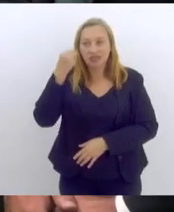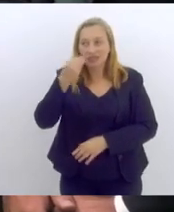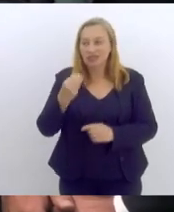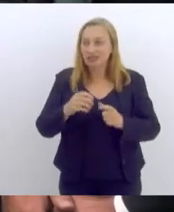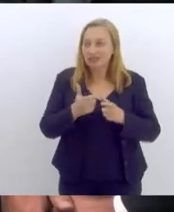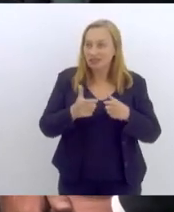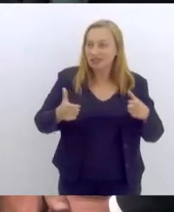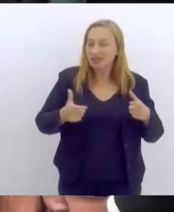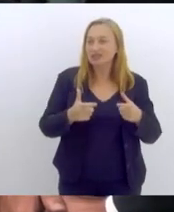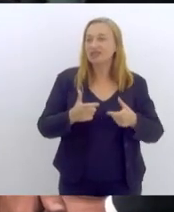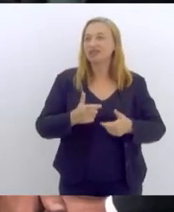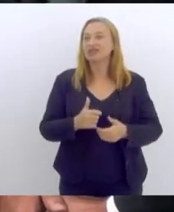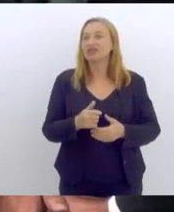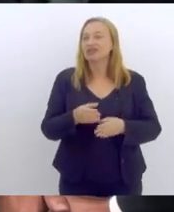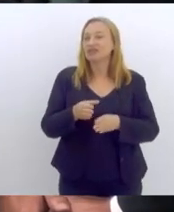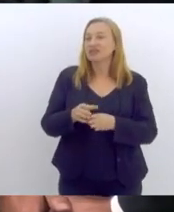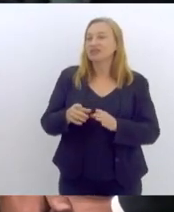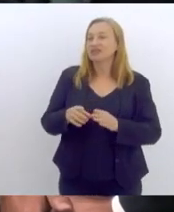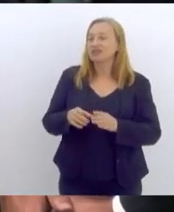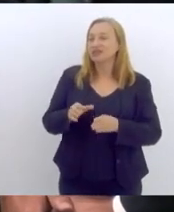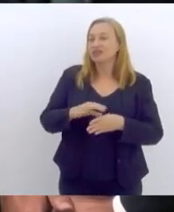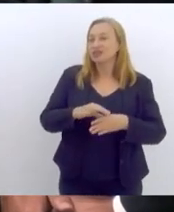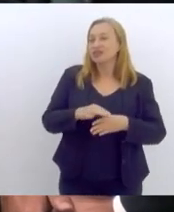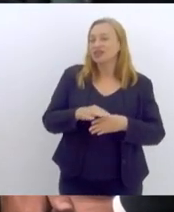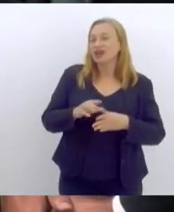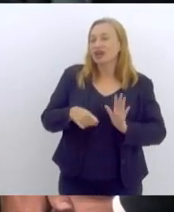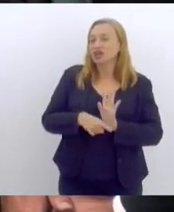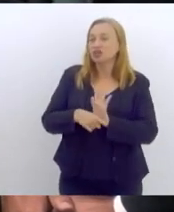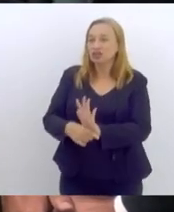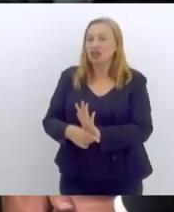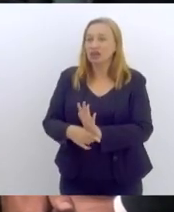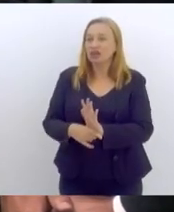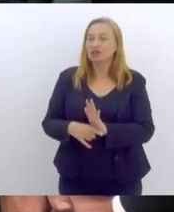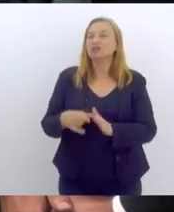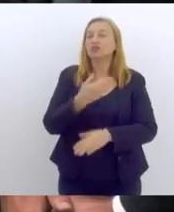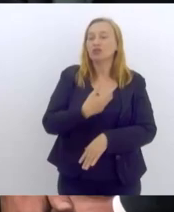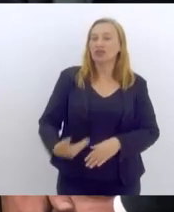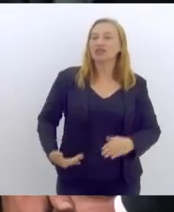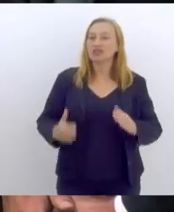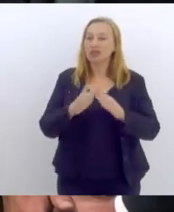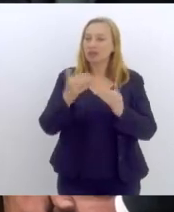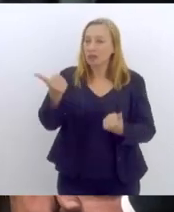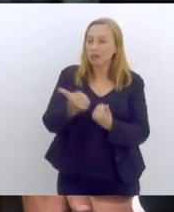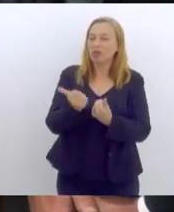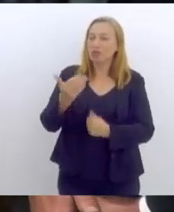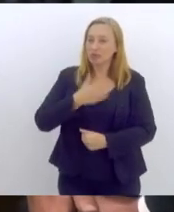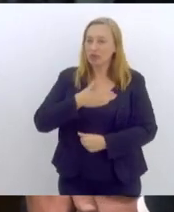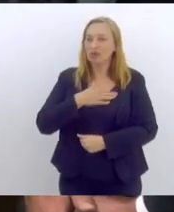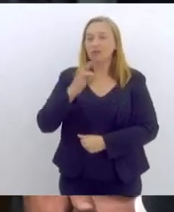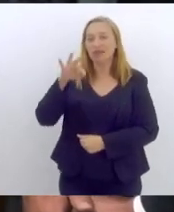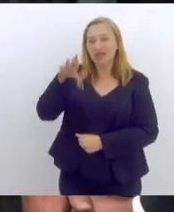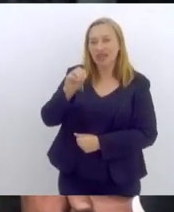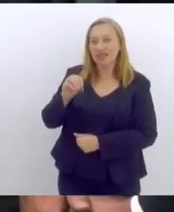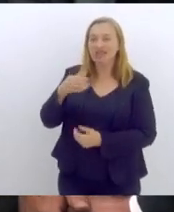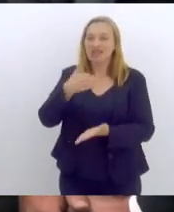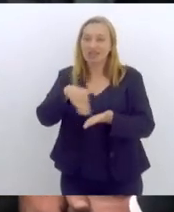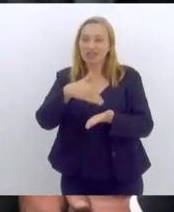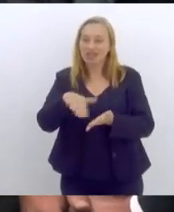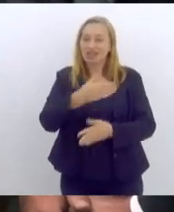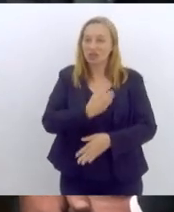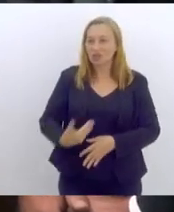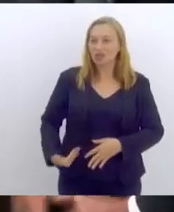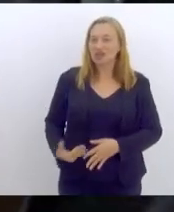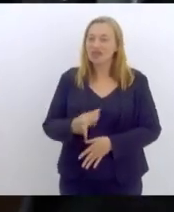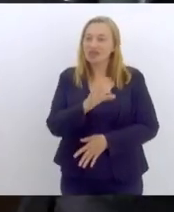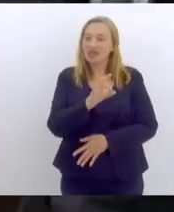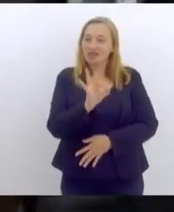e vai auxiliar muito o governo aqui nessa casa. E podem contar comigo, Bernardo, lá no Secretaria de Governo, e eu tenho certeza